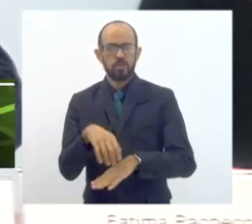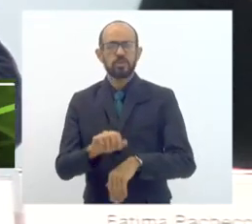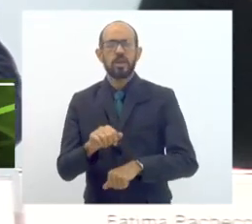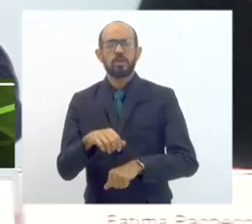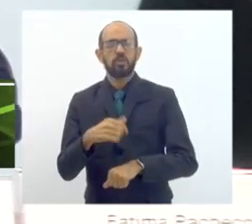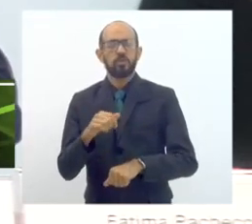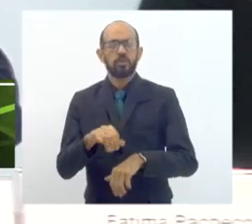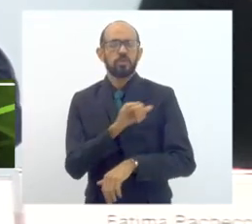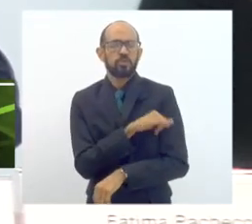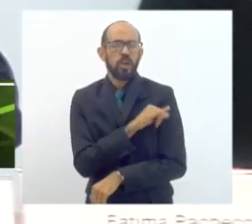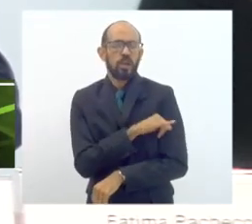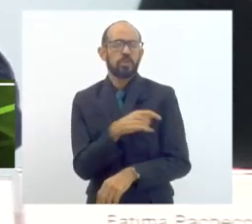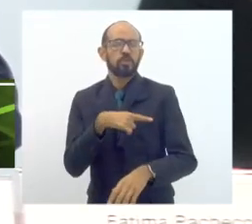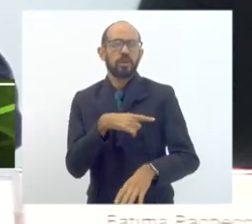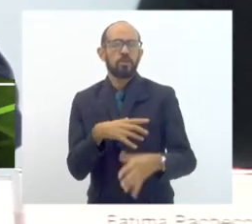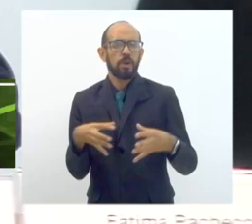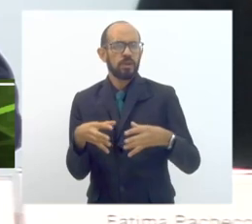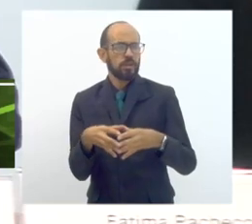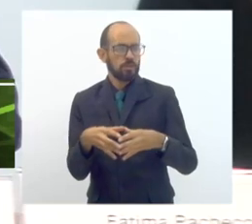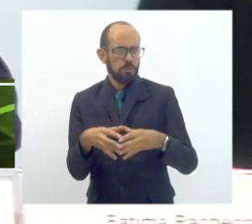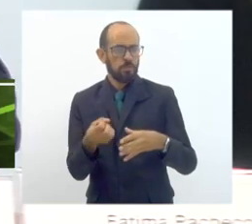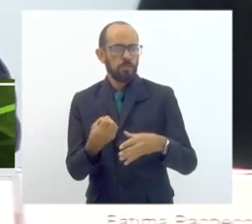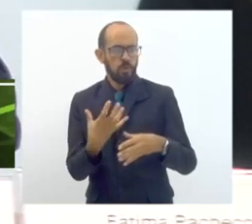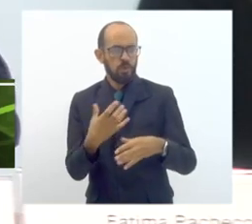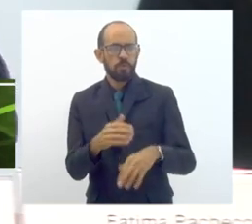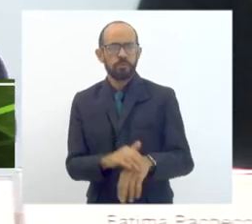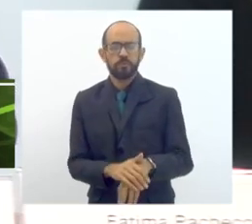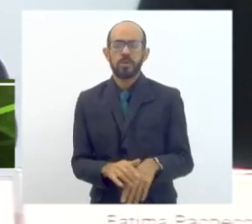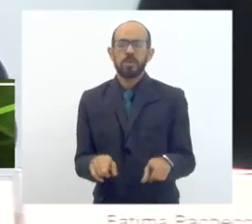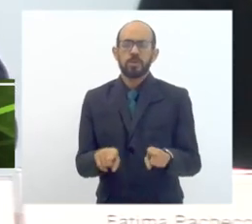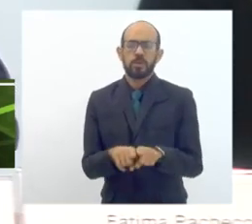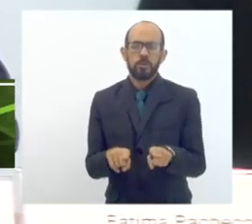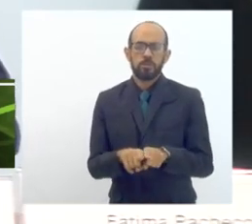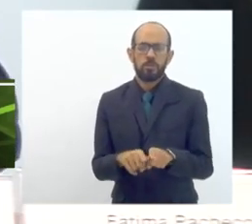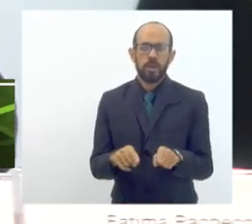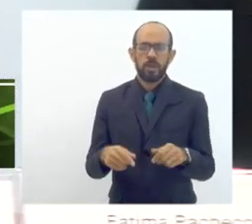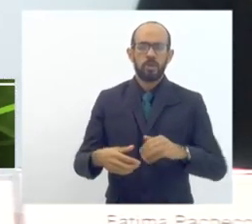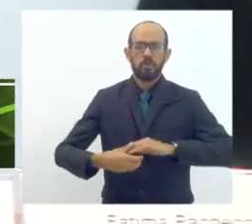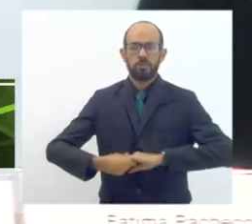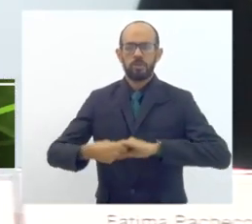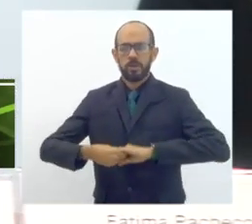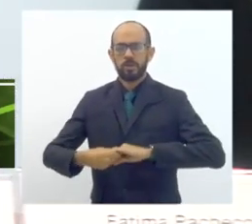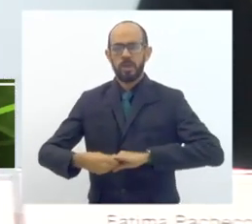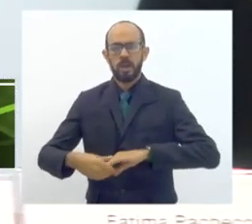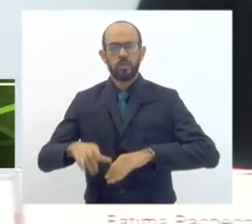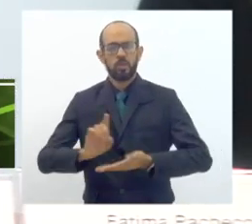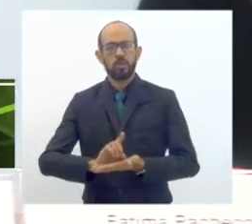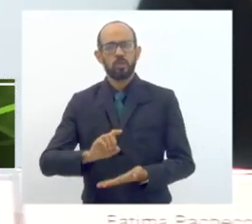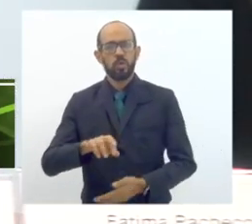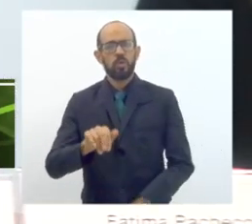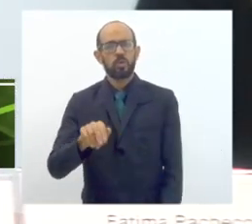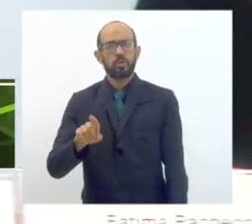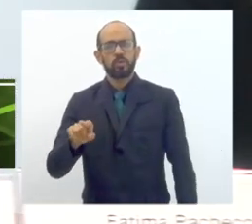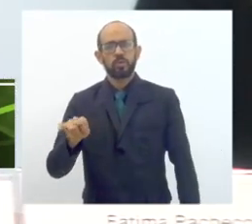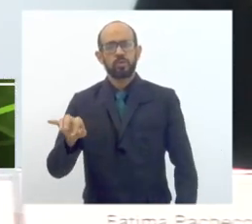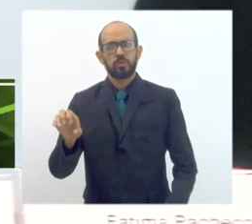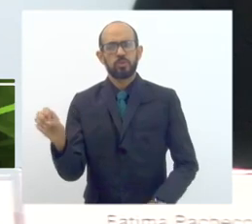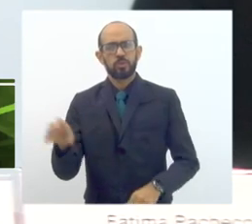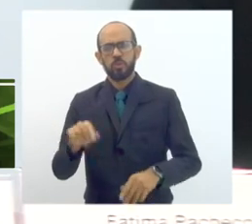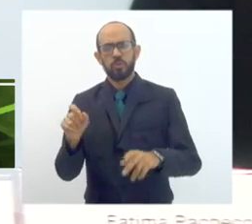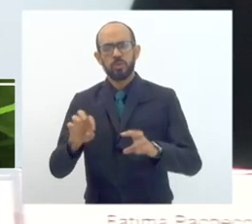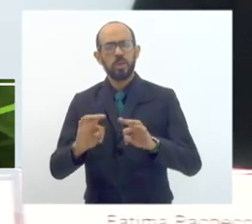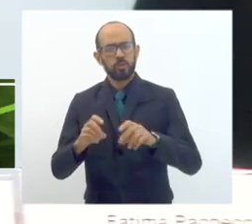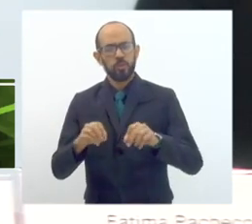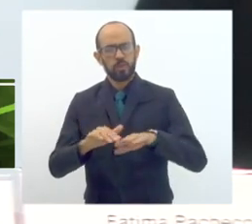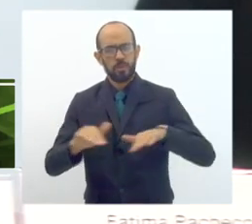equipe. Quero aqui também cumprimentar o doutor Rodrigo do COSEMES. Ao cumprimentar o doutor Rodrigo, quero cumprimentar toda a